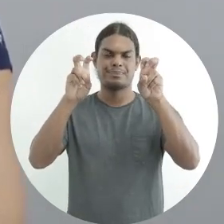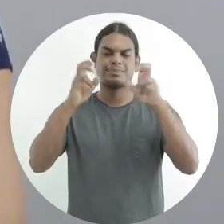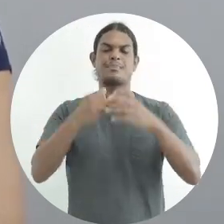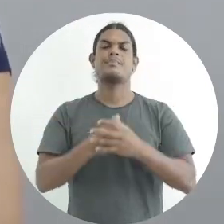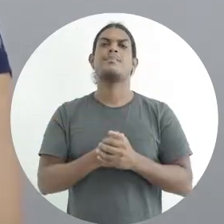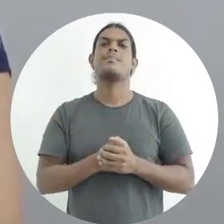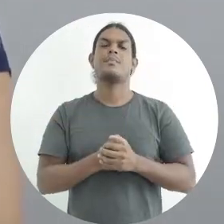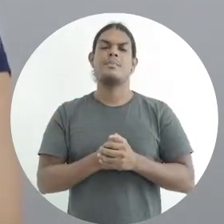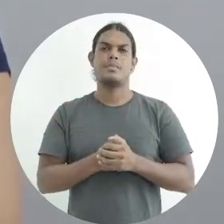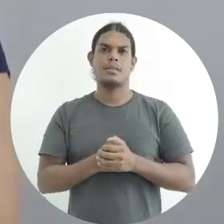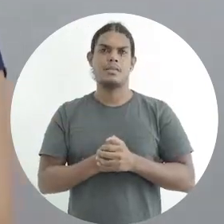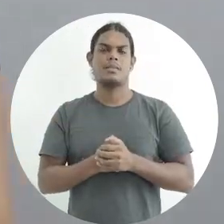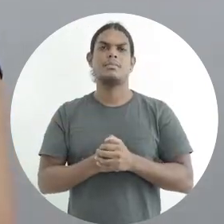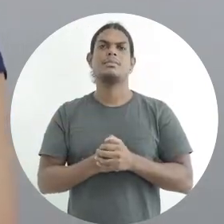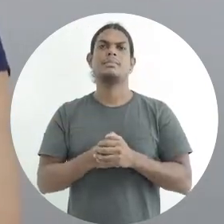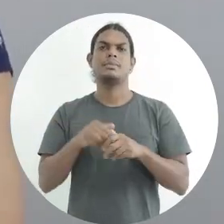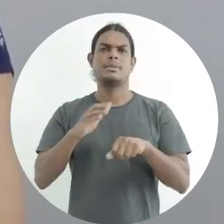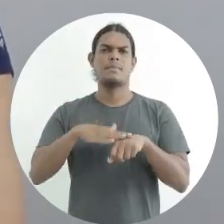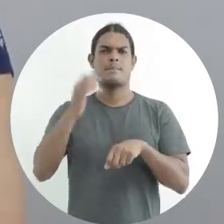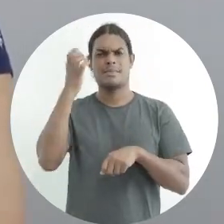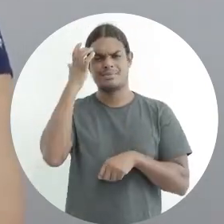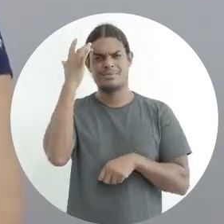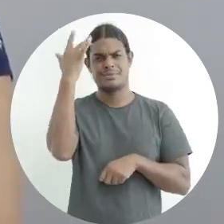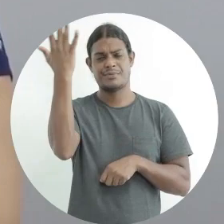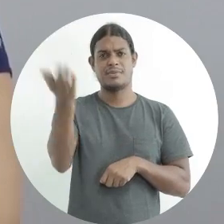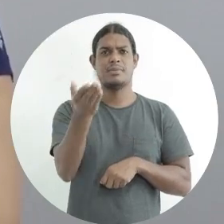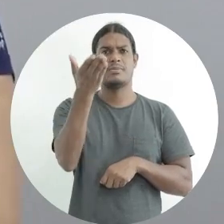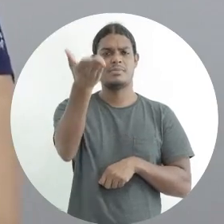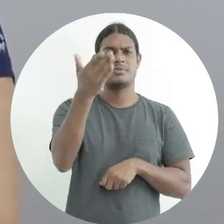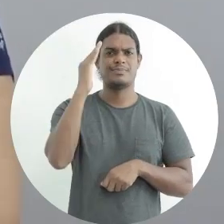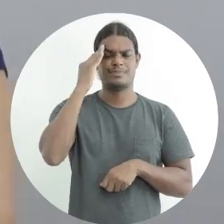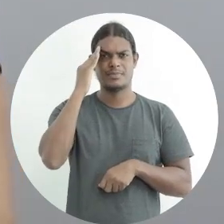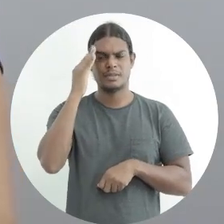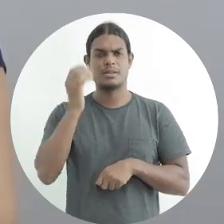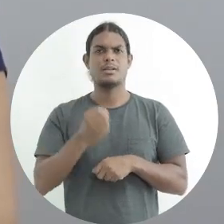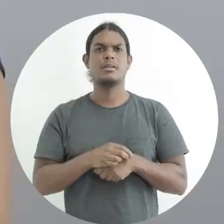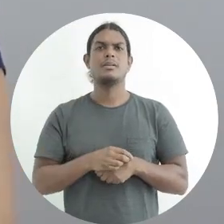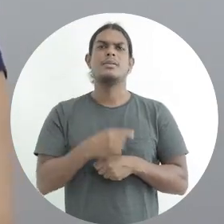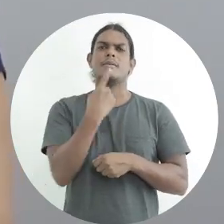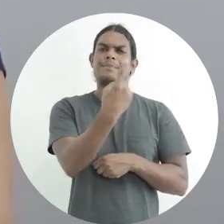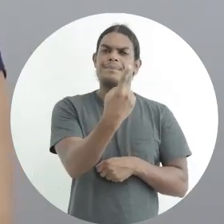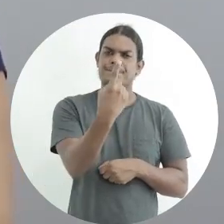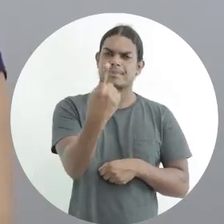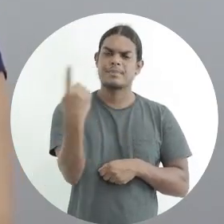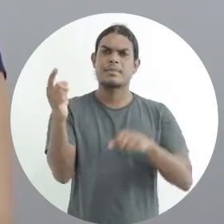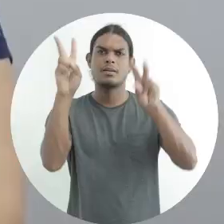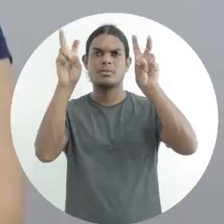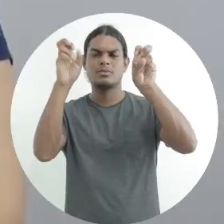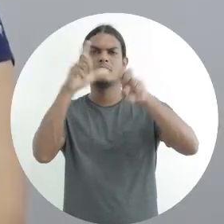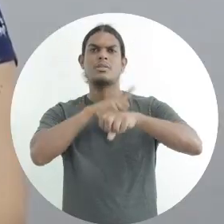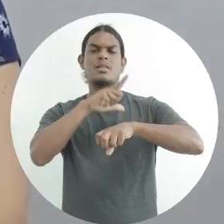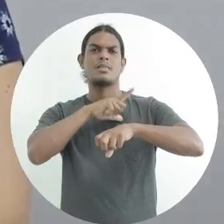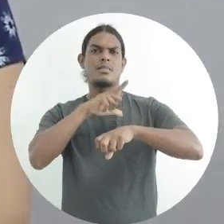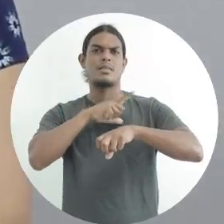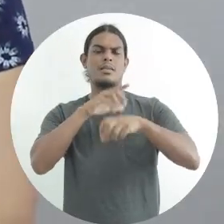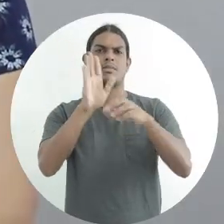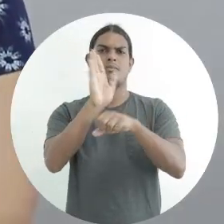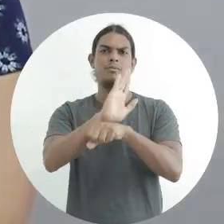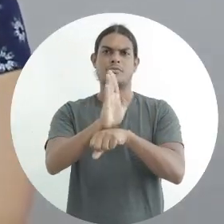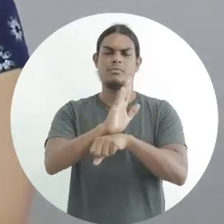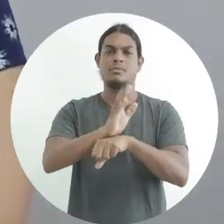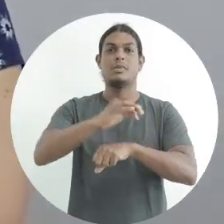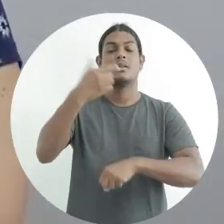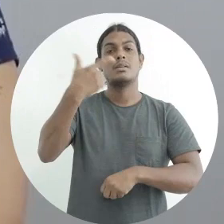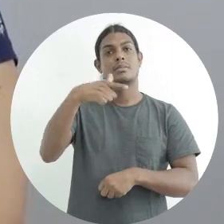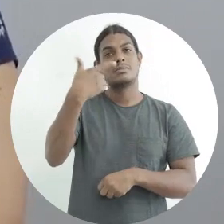dinâmico vocês poderem acompanhar os assuntos. Cada assunto vai ter um vídeo mais ou menos relacionado. A segunda